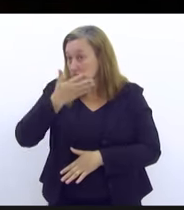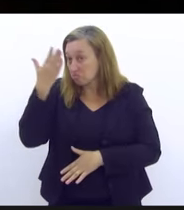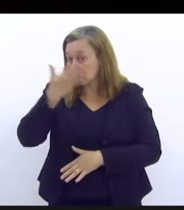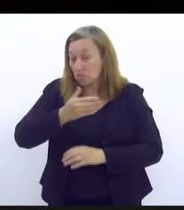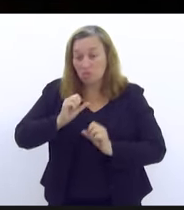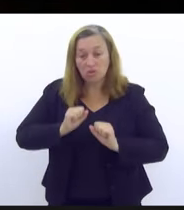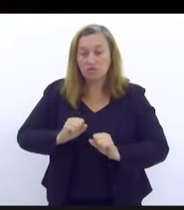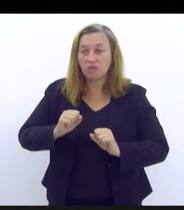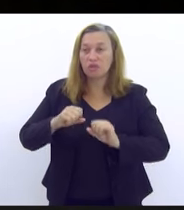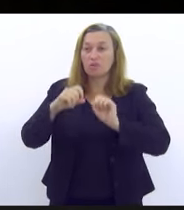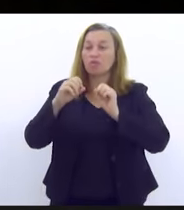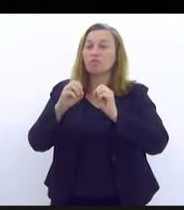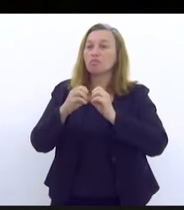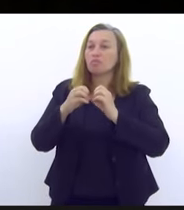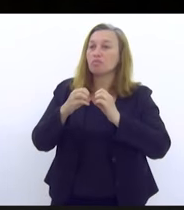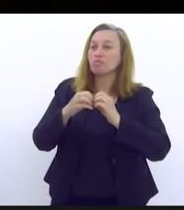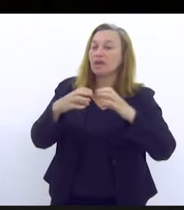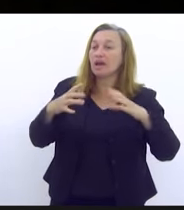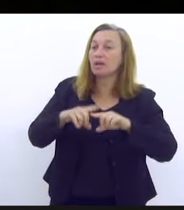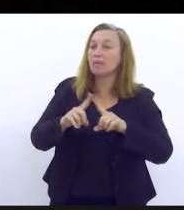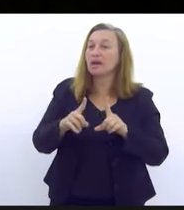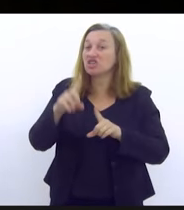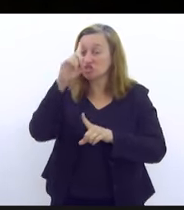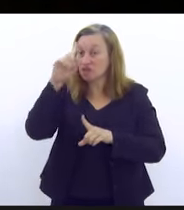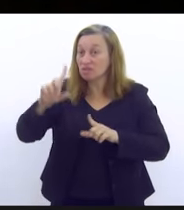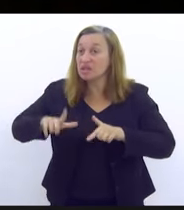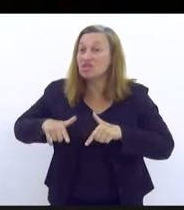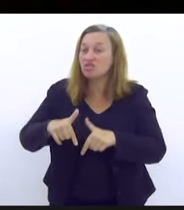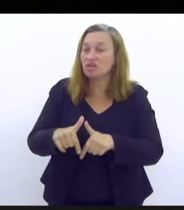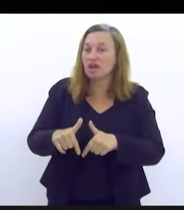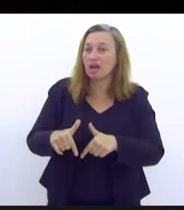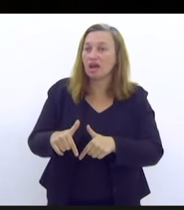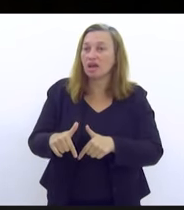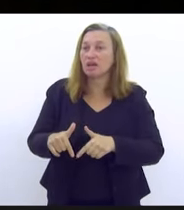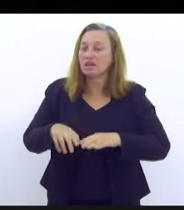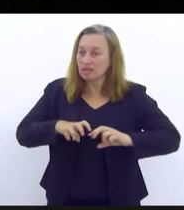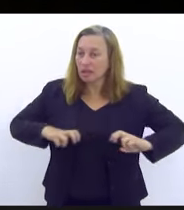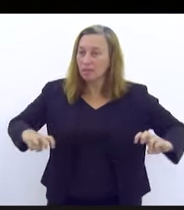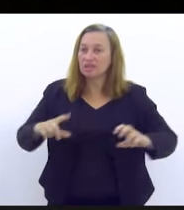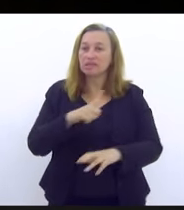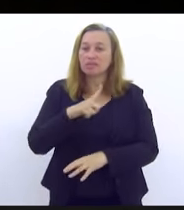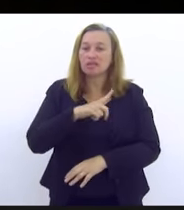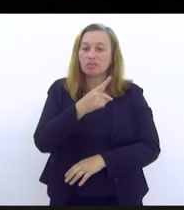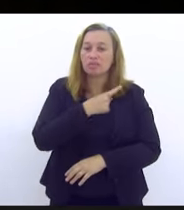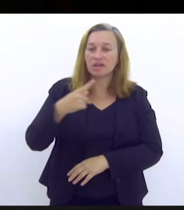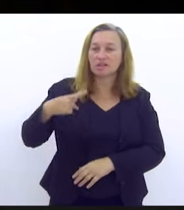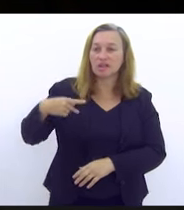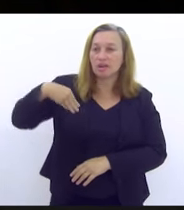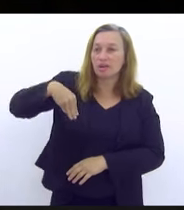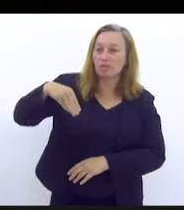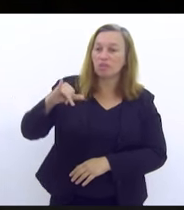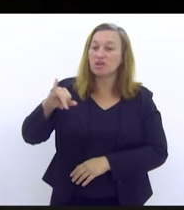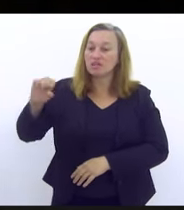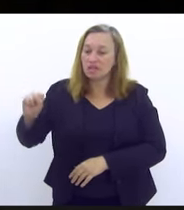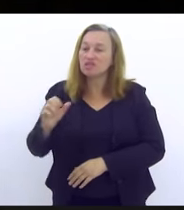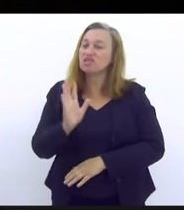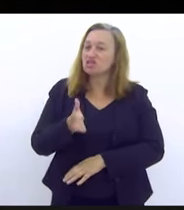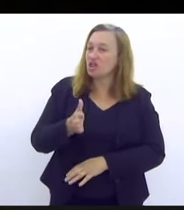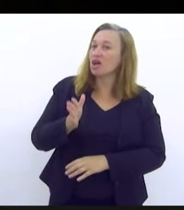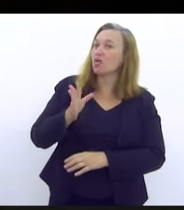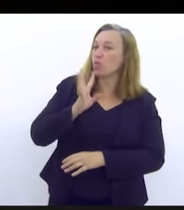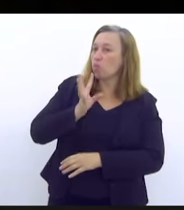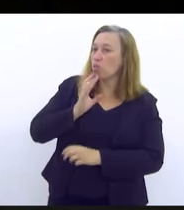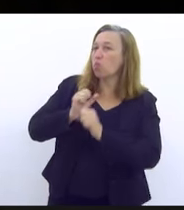povoar o céu com essas crianças, com homens de Deus, que aqui na mesa temos o pastor Moisés, que a gente conhece já há um bom